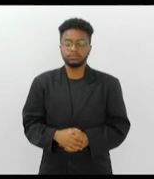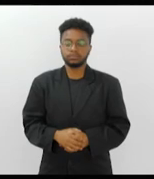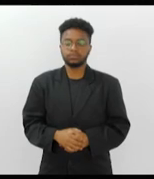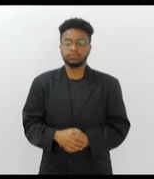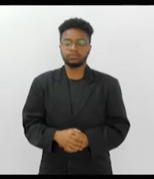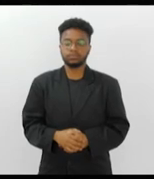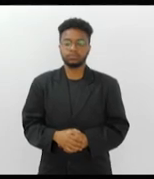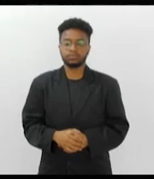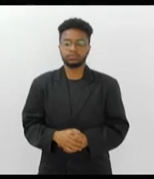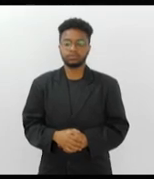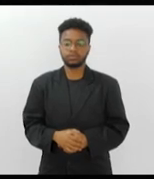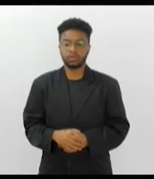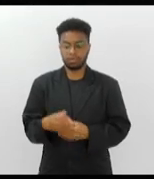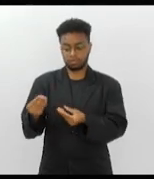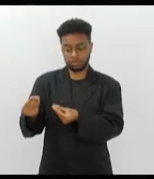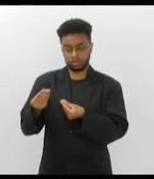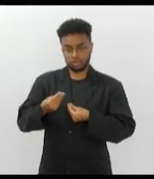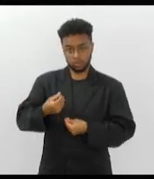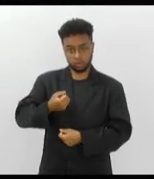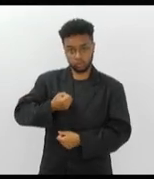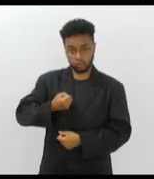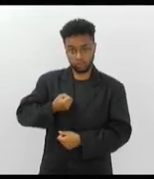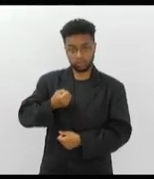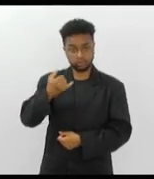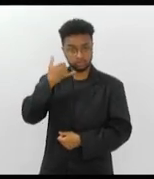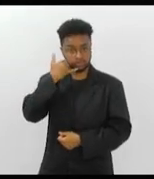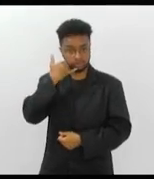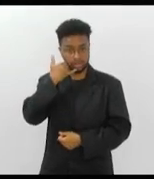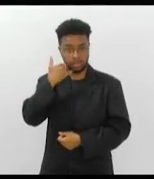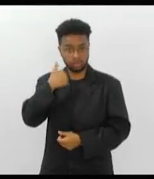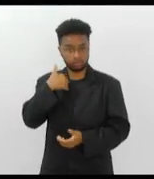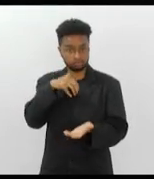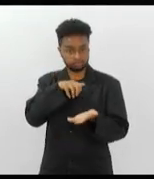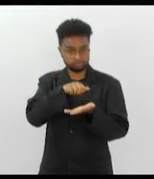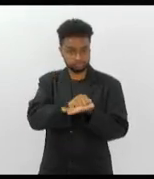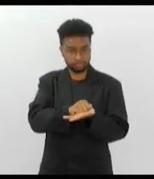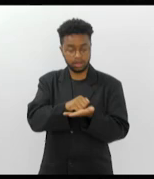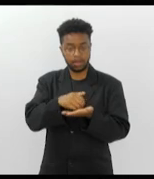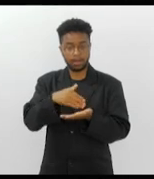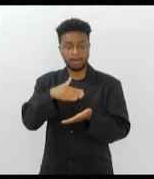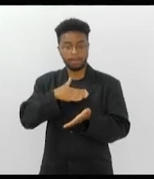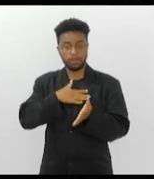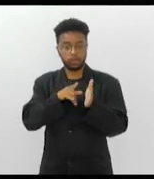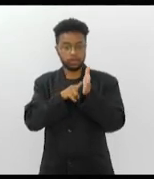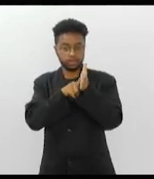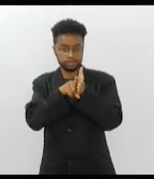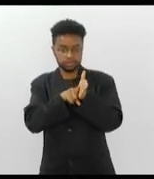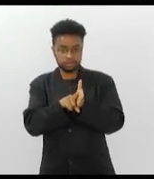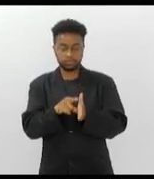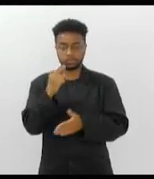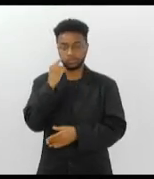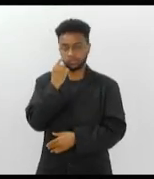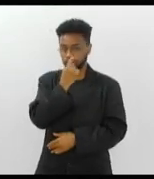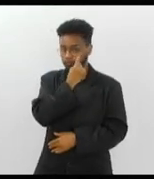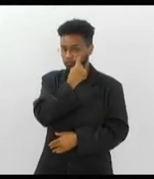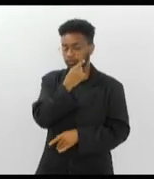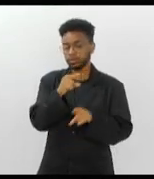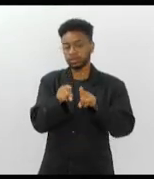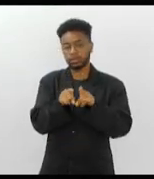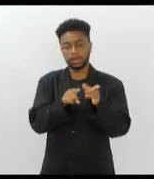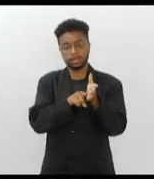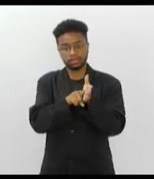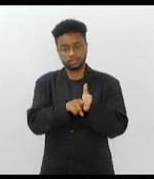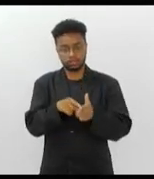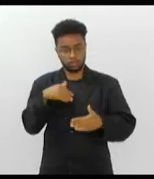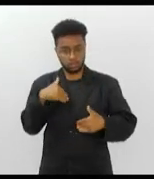E me deram o telefone para me agendar o meu exame de vista e o exame físico,